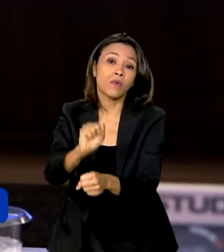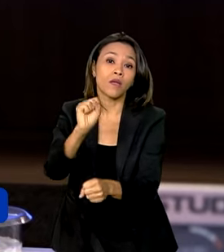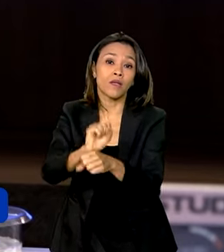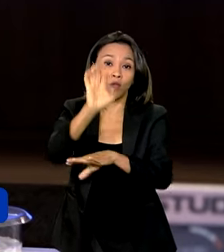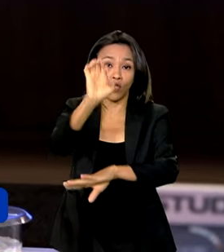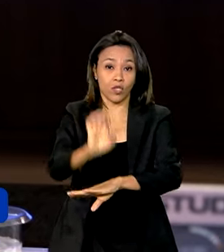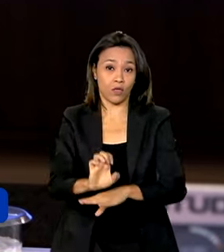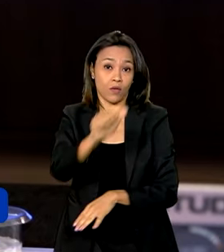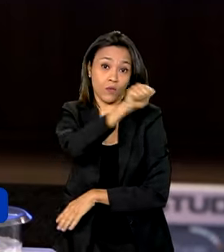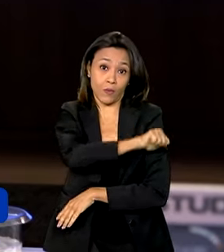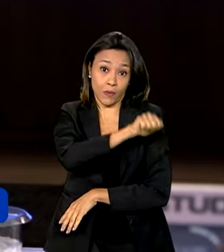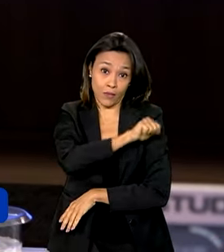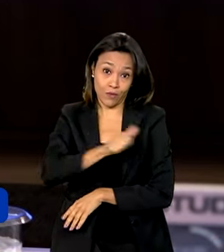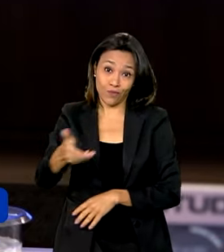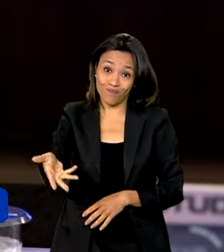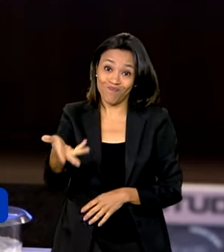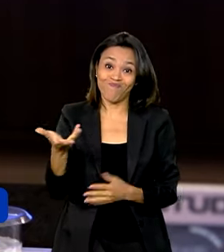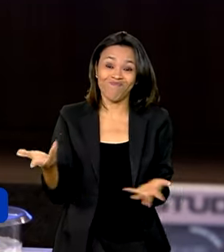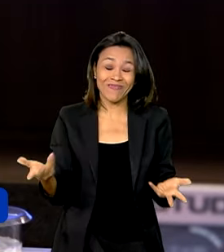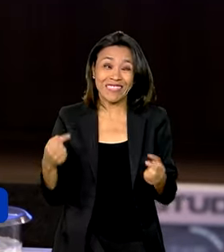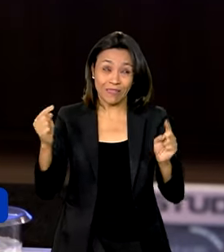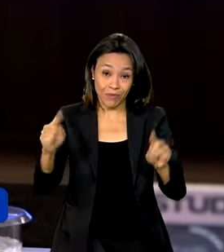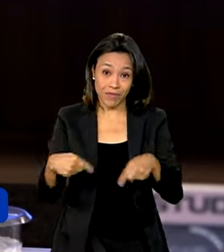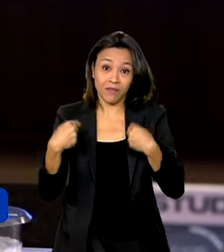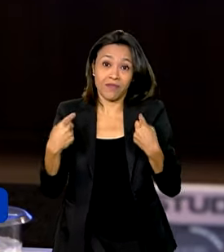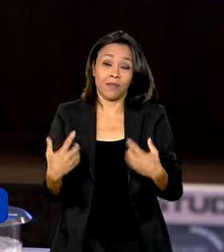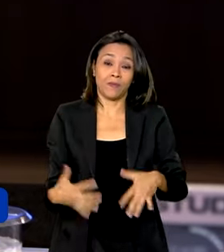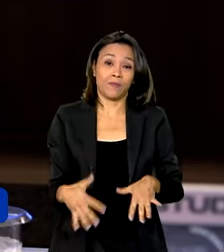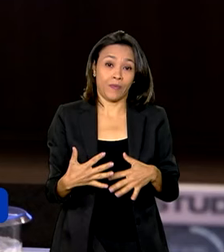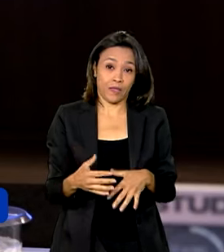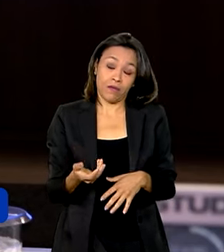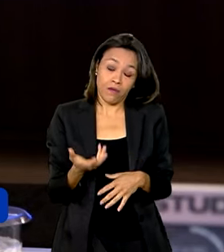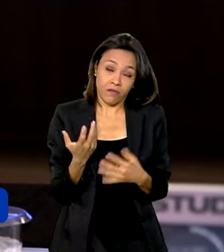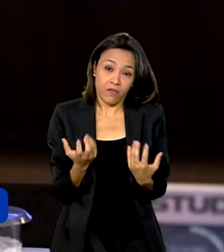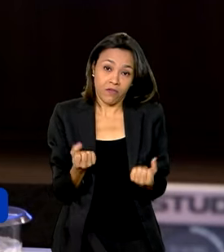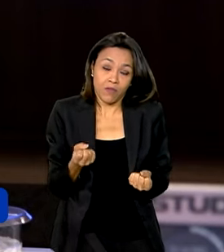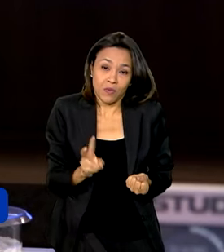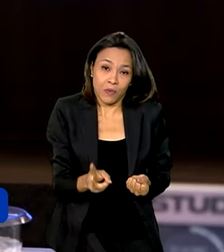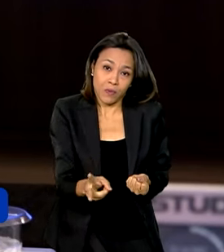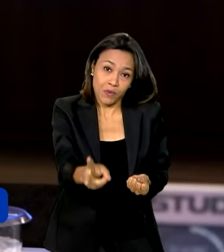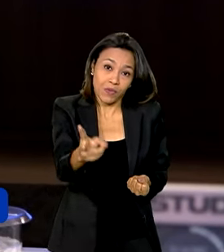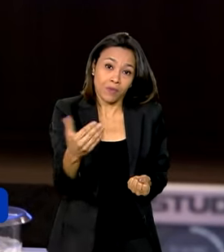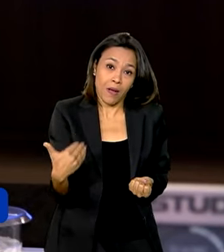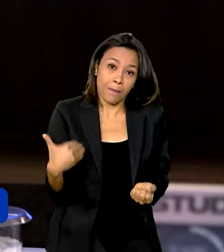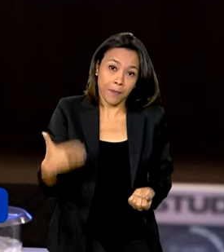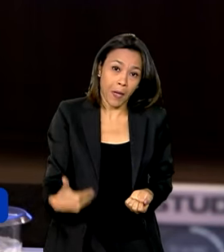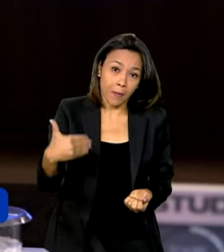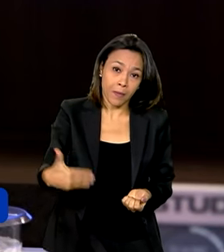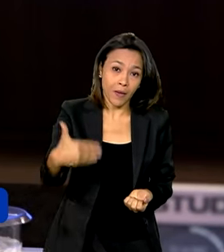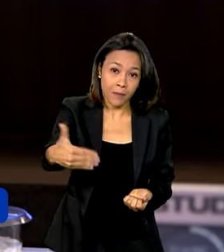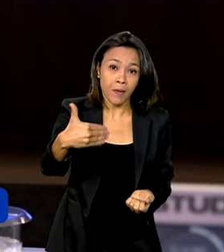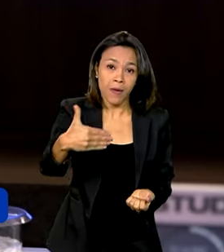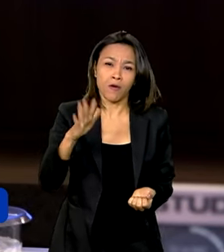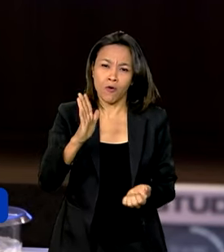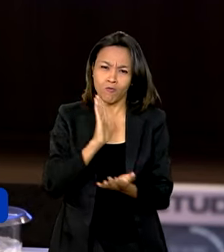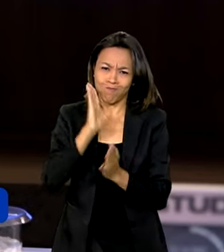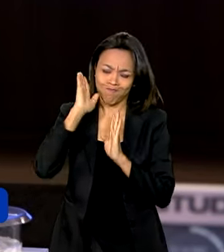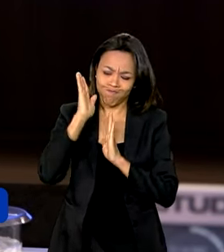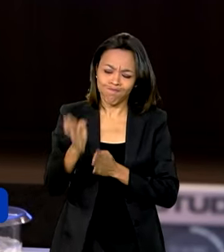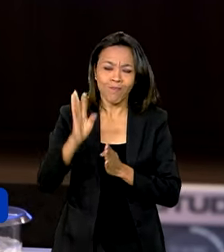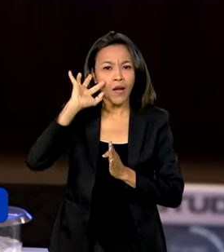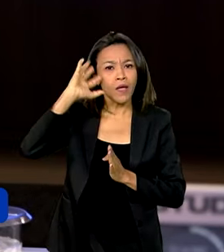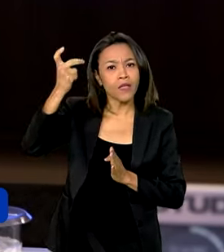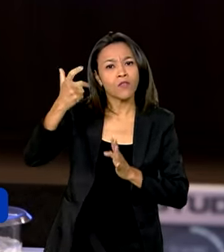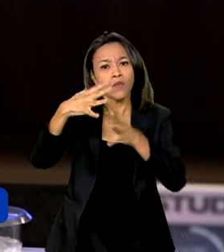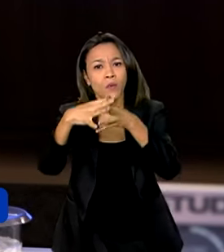Janeiro apenas então é um grande desafio que continuaremos a enfrentar com muita determinação e com